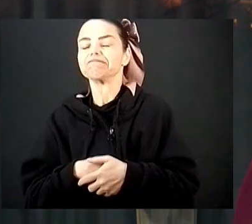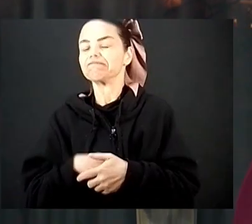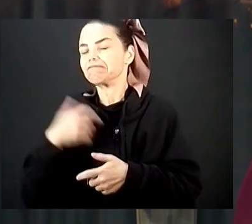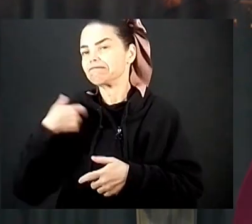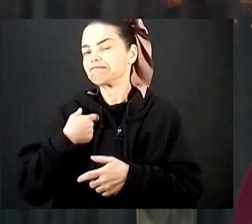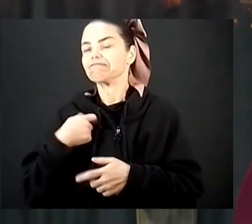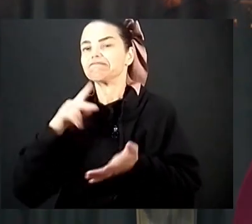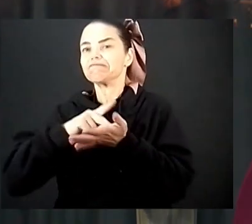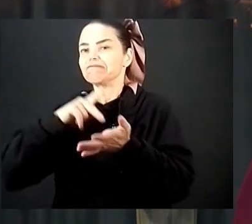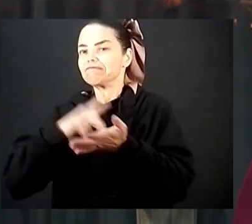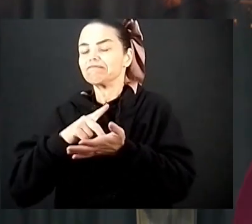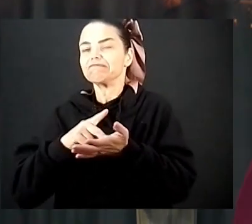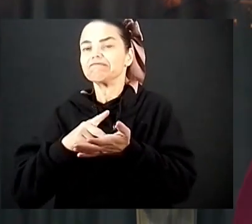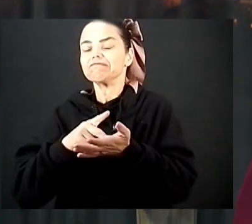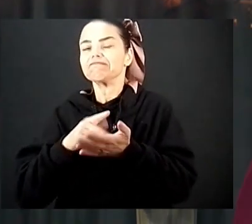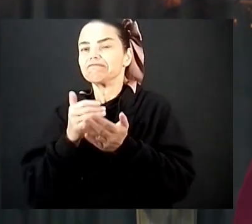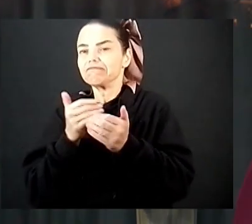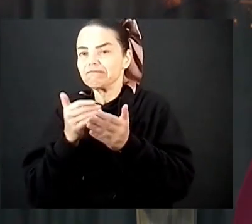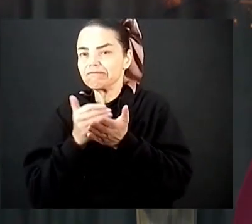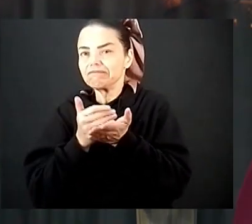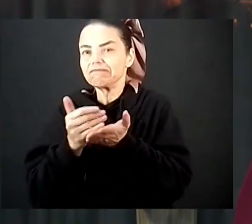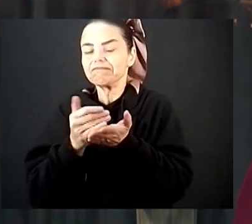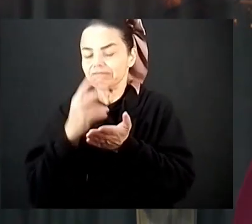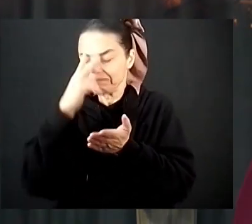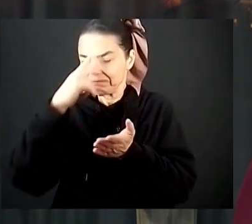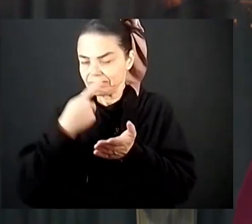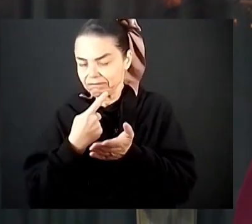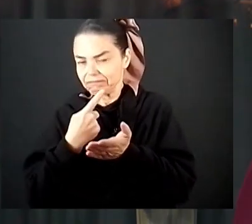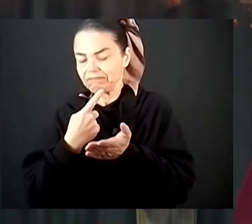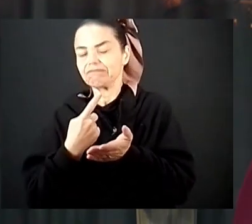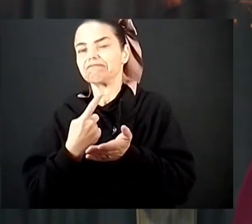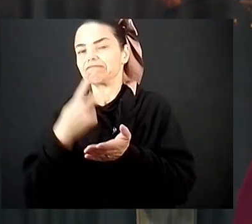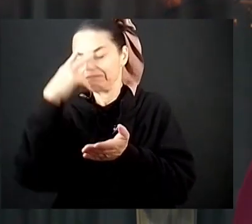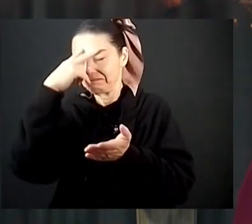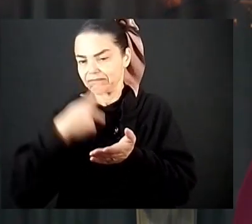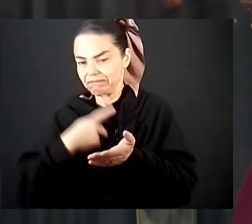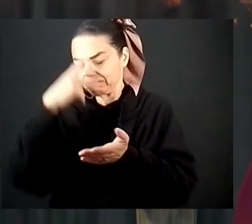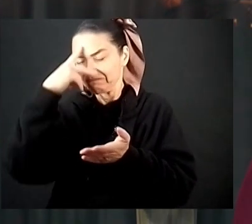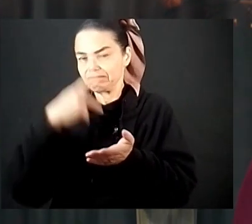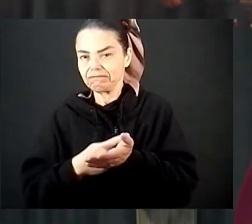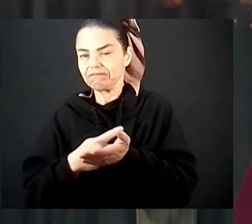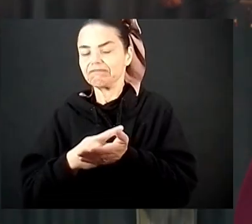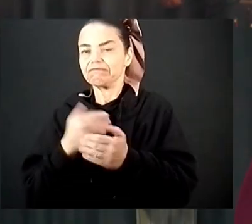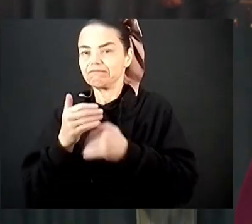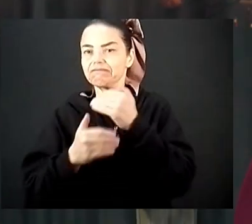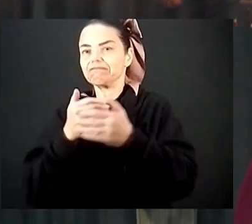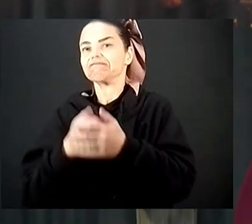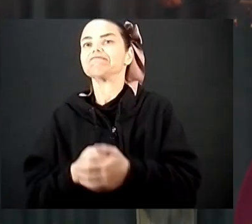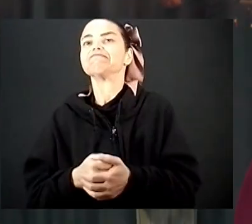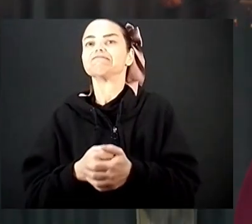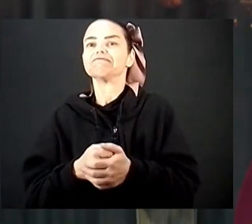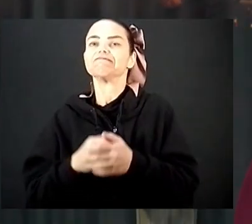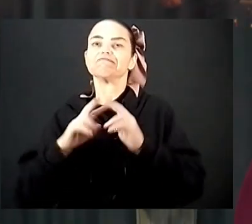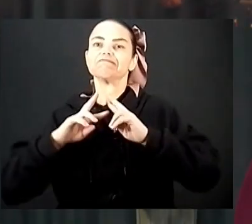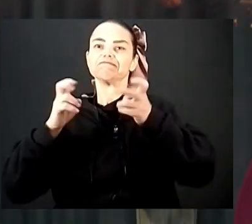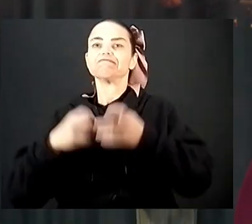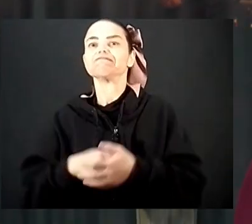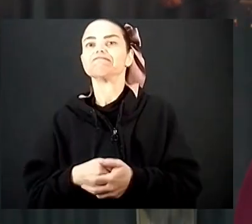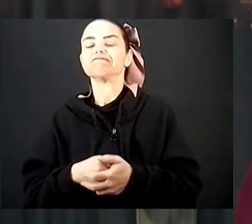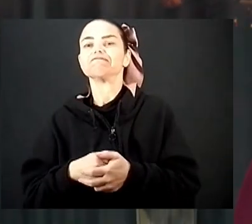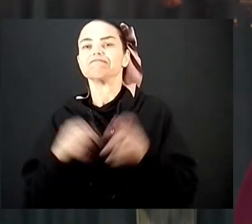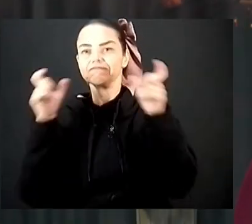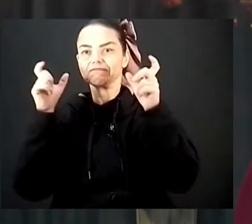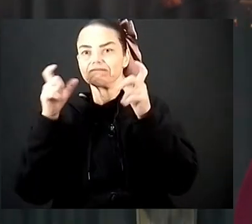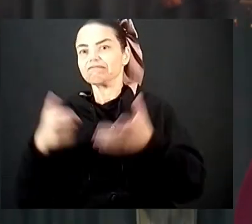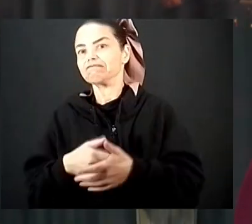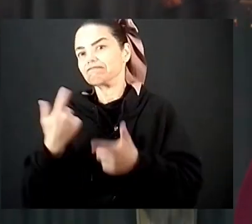fato, o indivíduo começa a olhar para si e entrar num processo de autoconhecimento. É um despertar, né? Porque